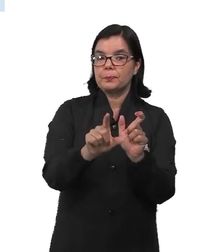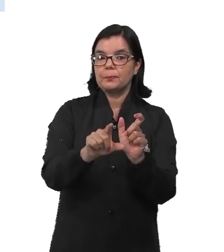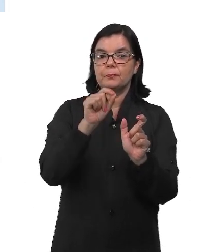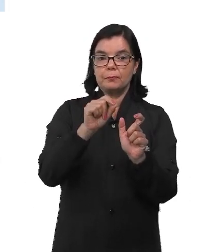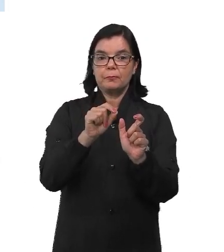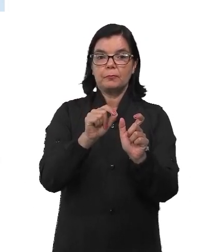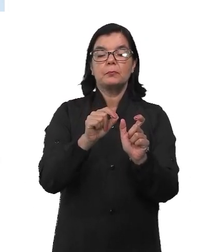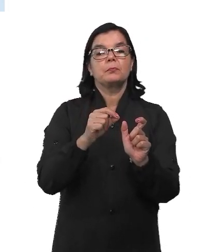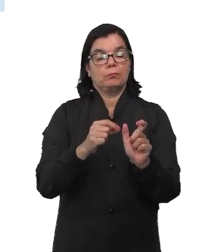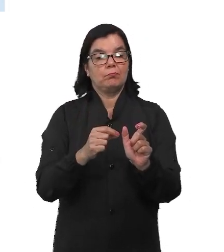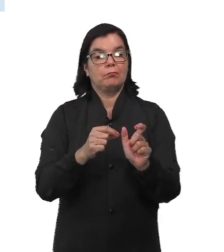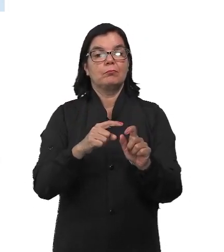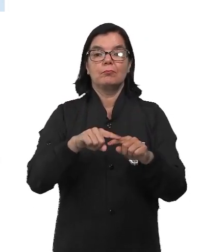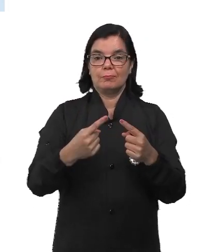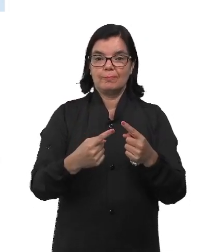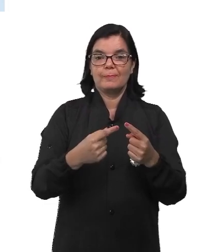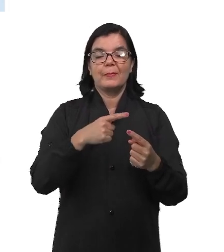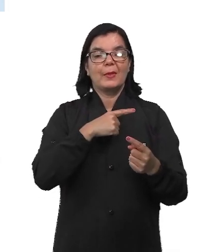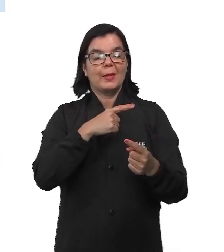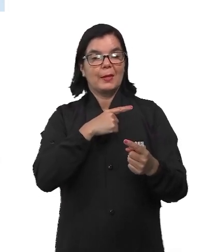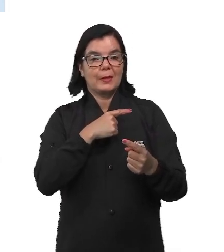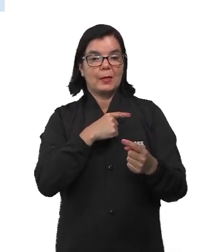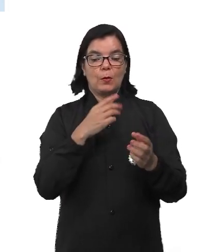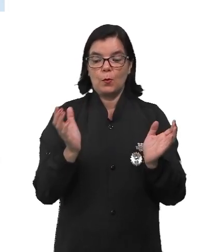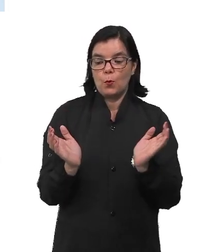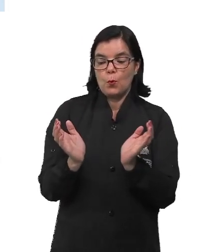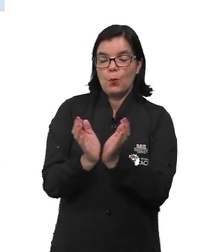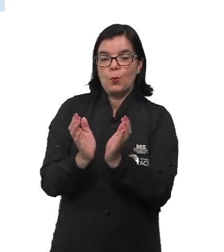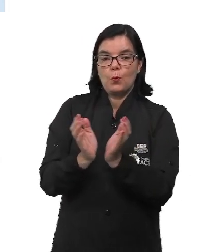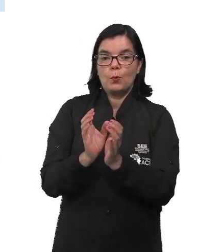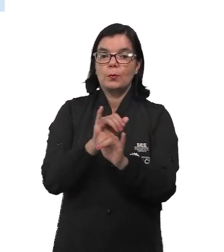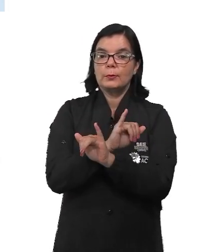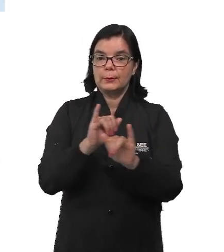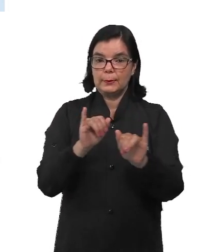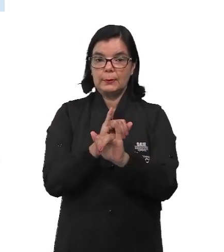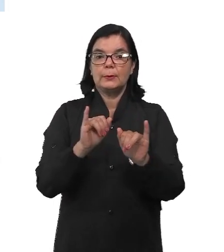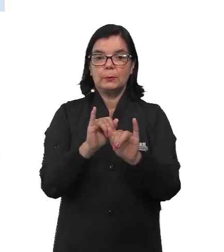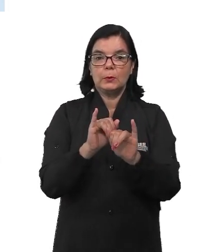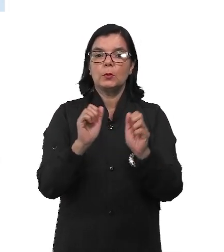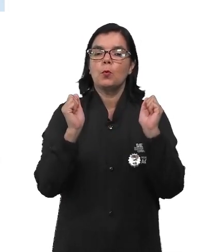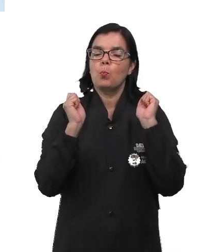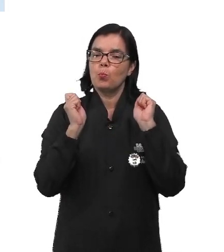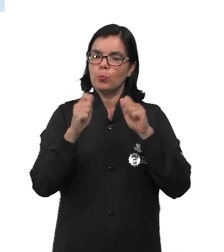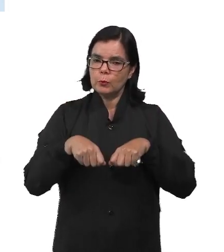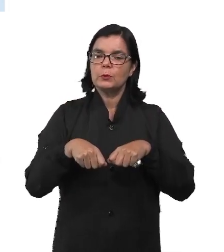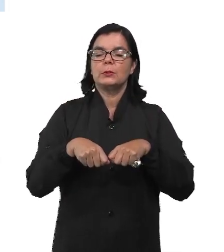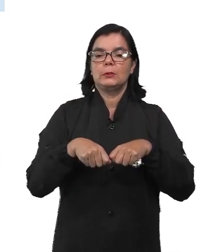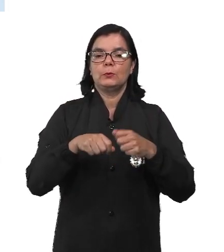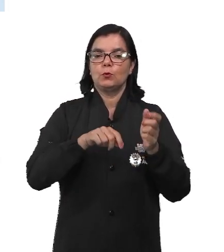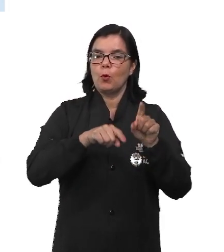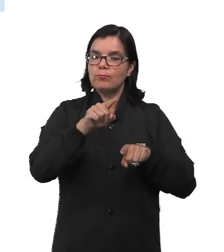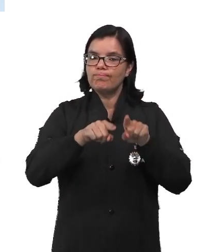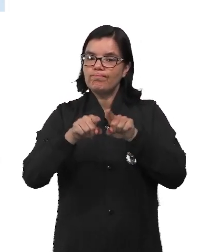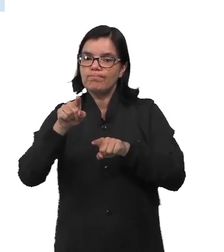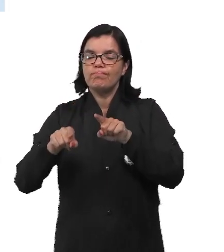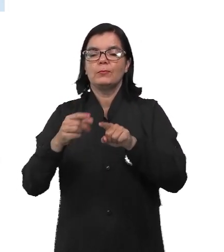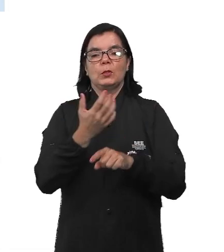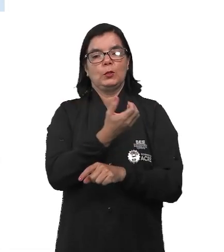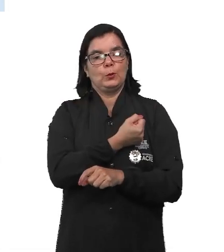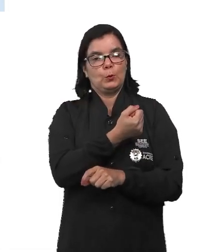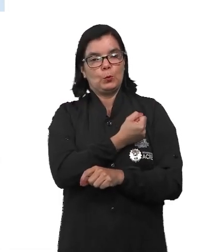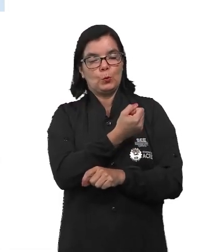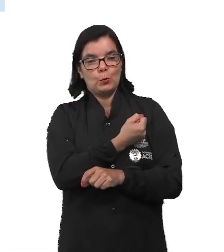mais interessante, ela é mais resistente quando nós temos um conjunto de dados assimétricos, porque ela pode descrever melhor os valores